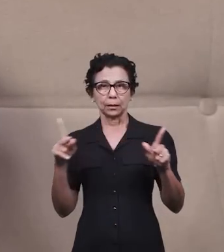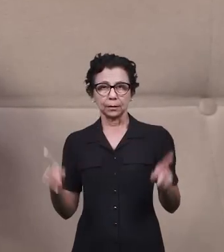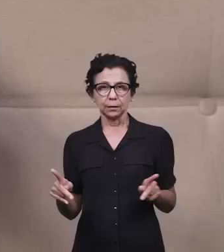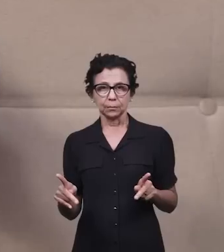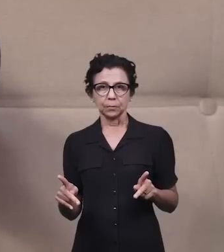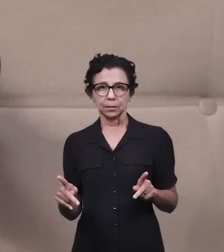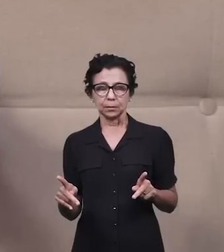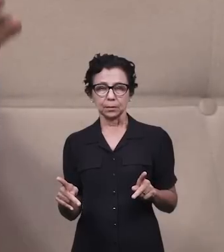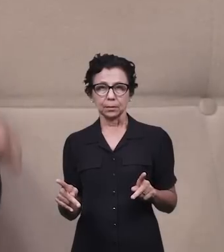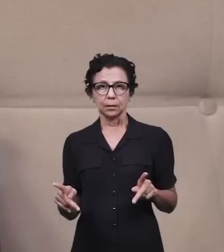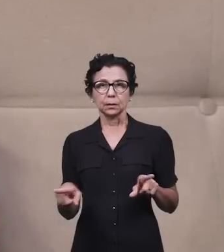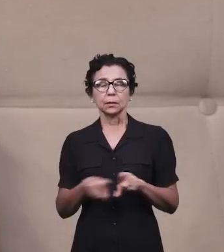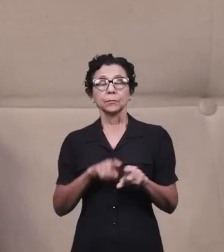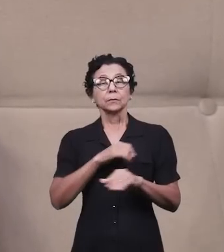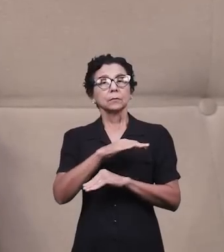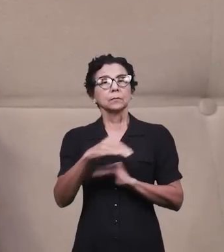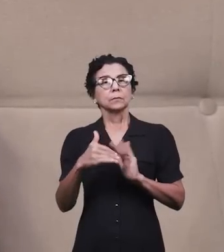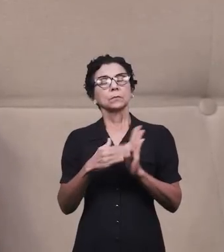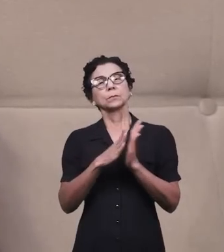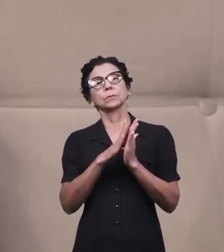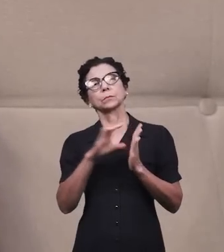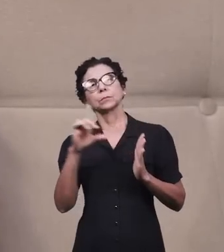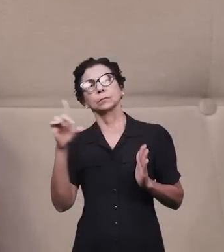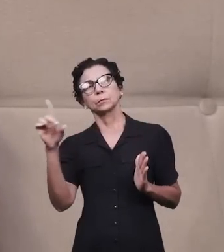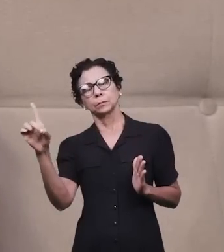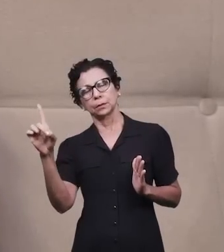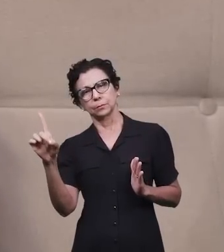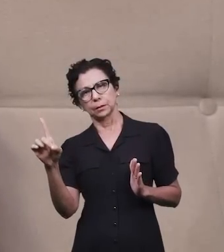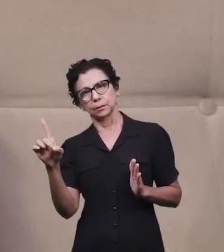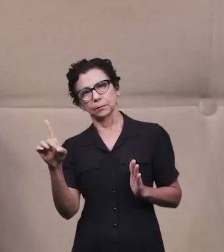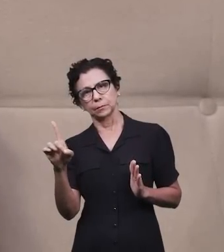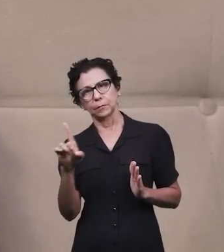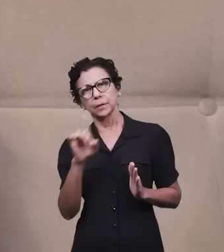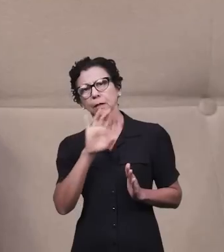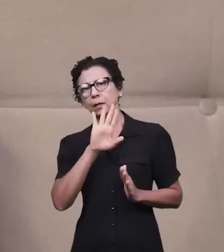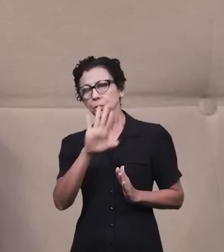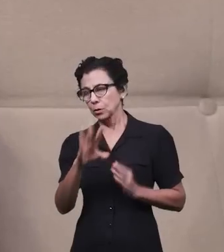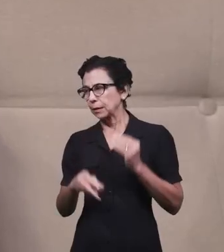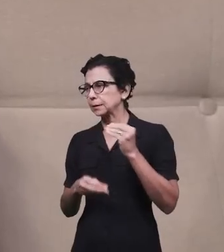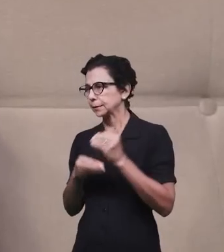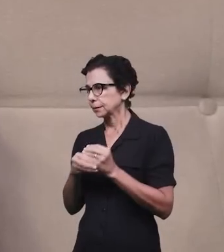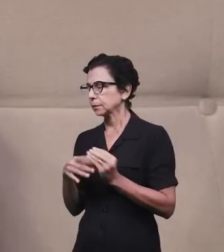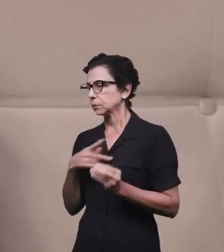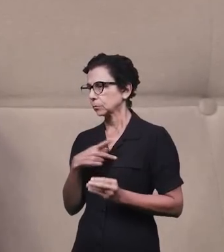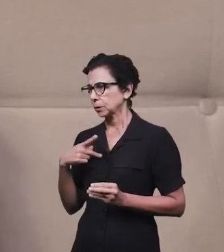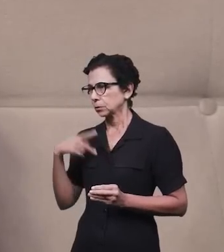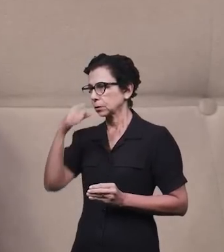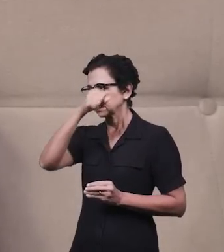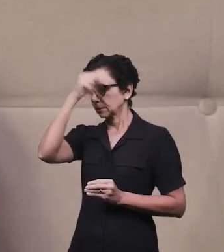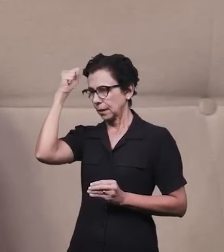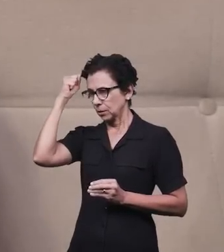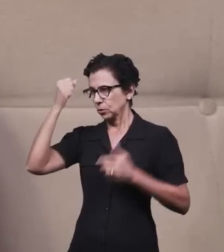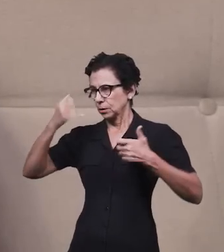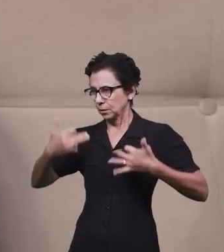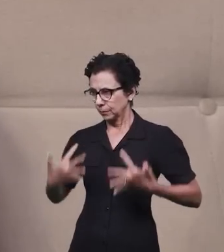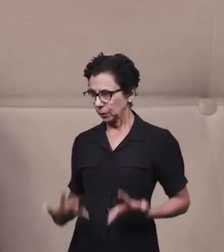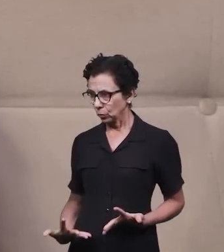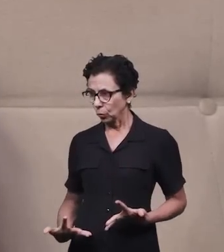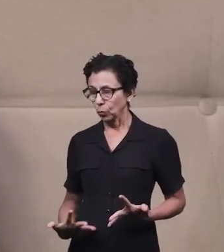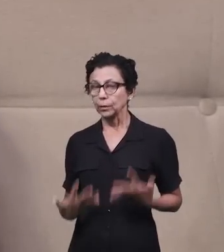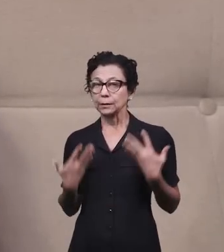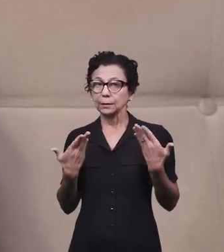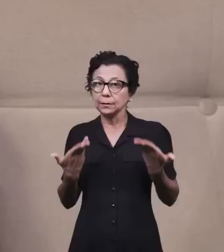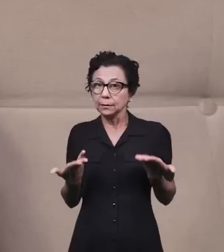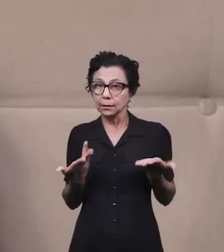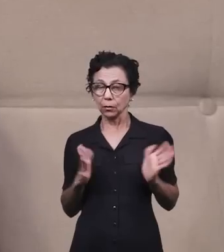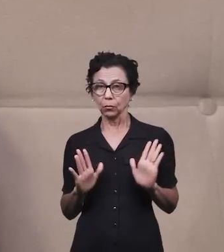em toda a palavra de Deus, é bom frisar, como pastor, só corroborando o que o pastor Sérgio falou, que eles são